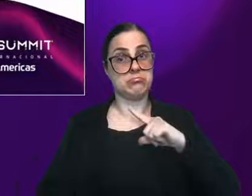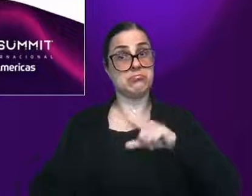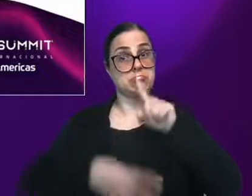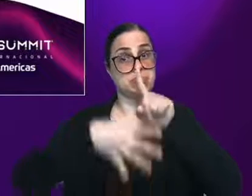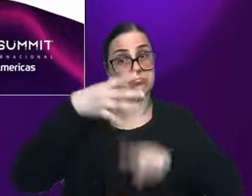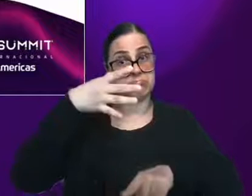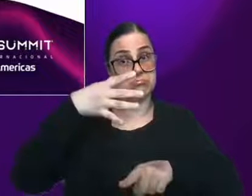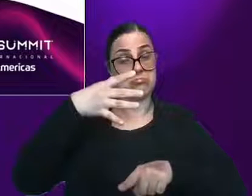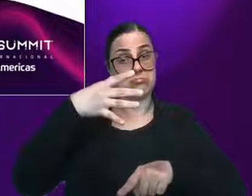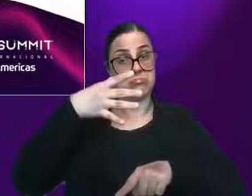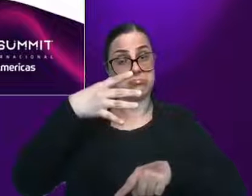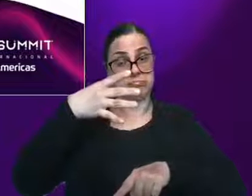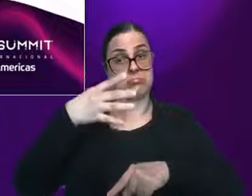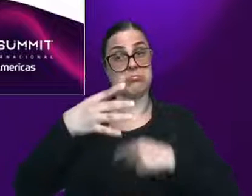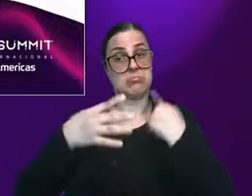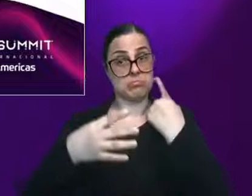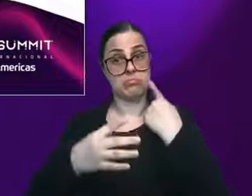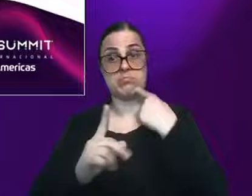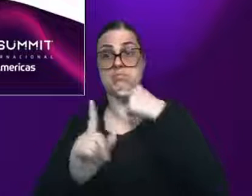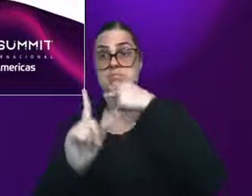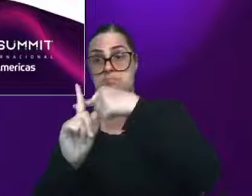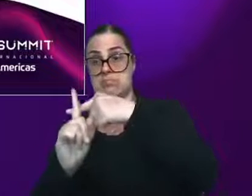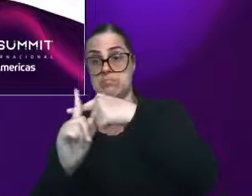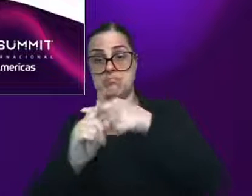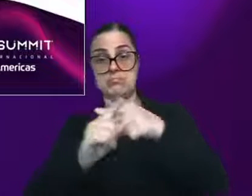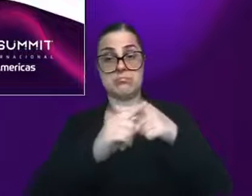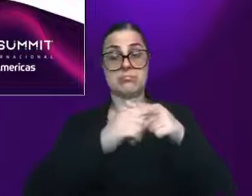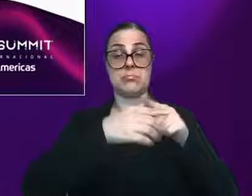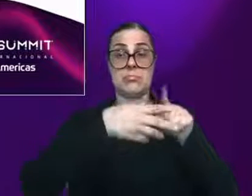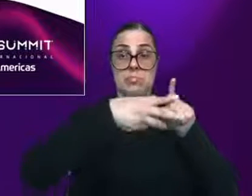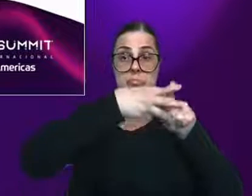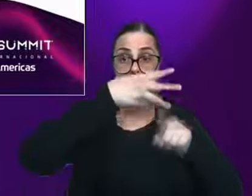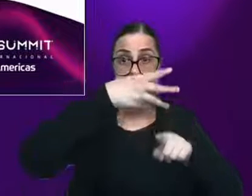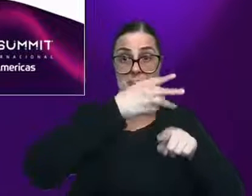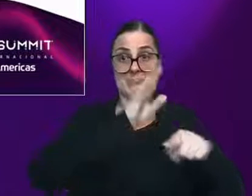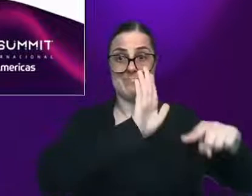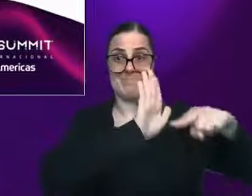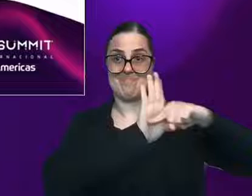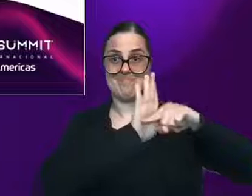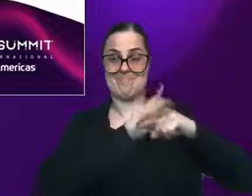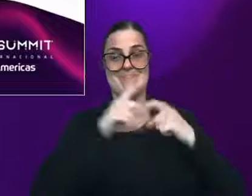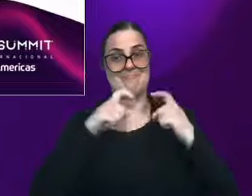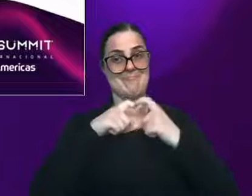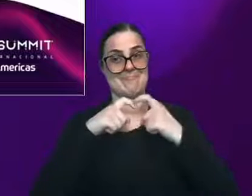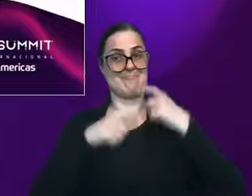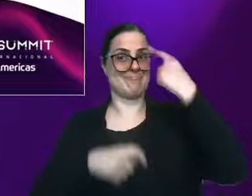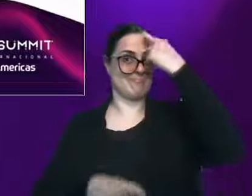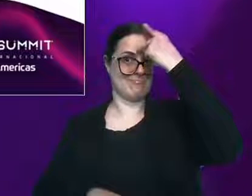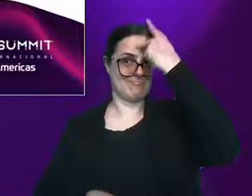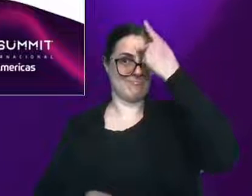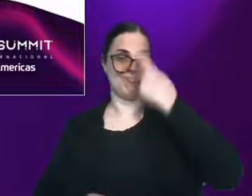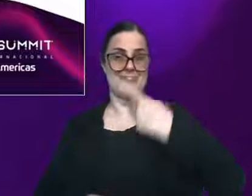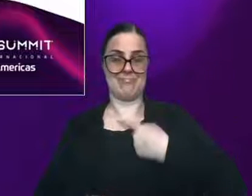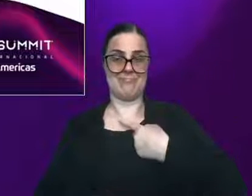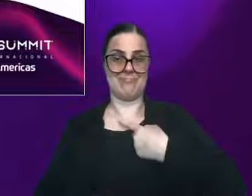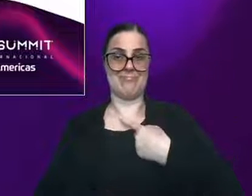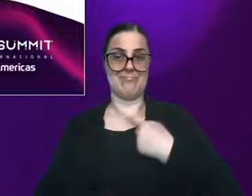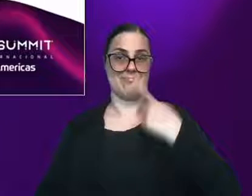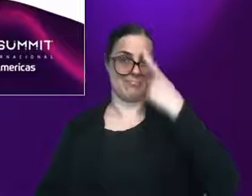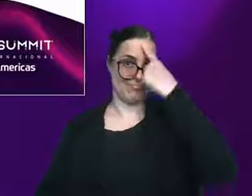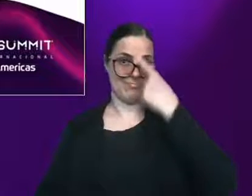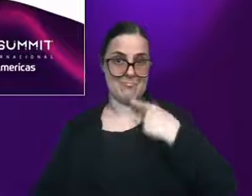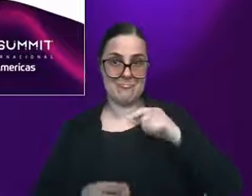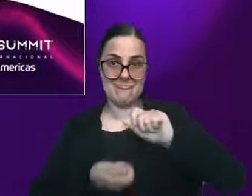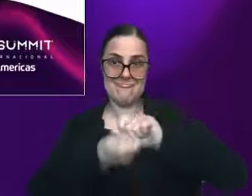negativos, a gente entraria nessa questão da medicina personalizada, que você deveria analisar com calma o subgrupo